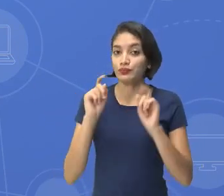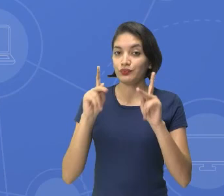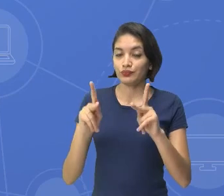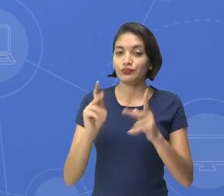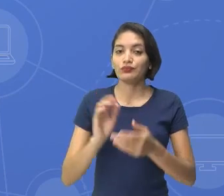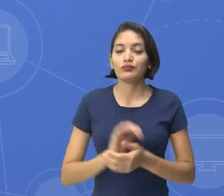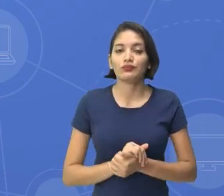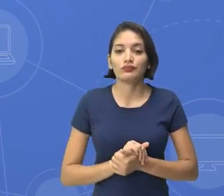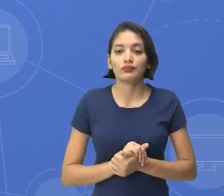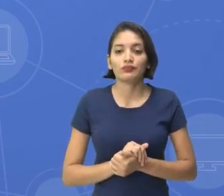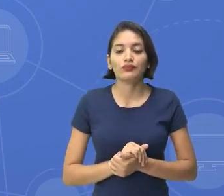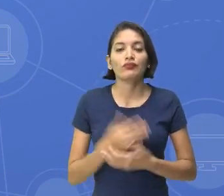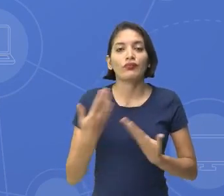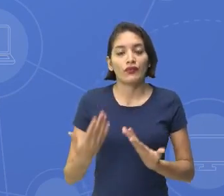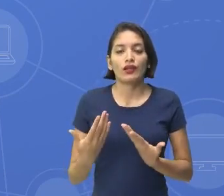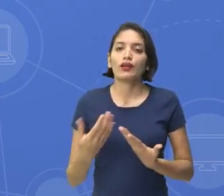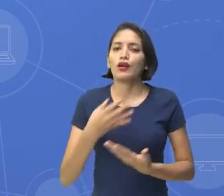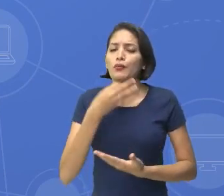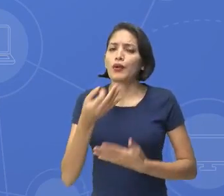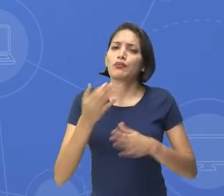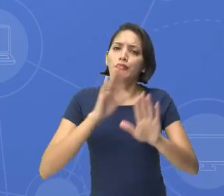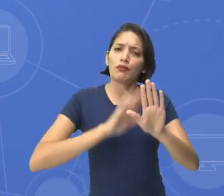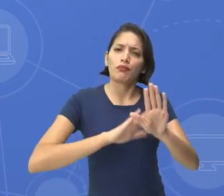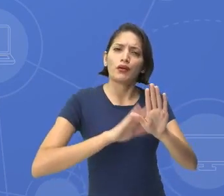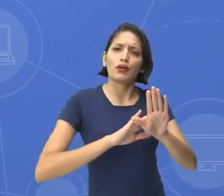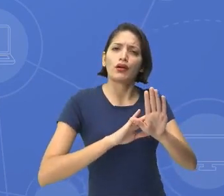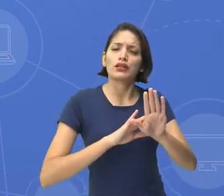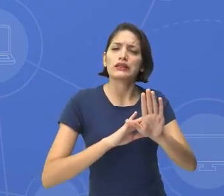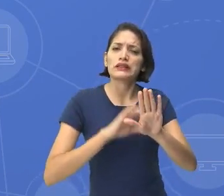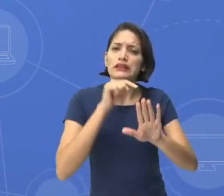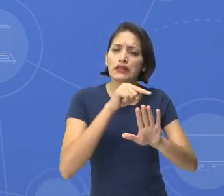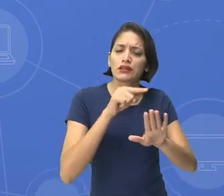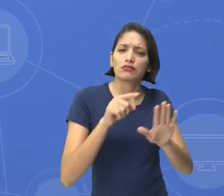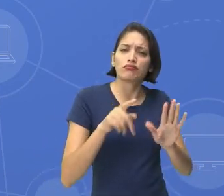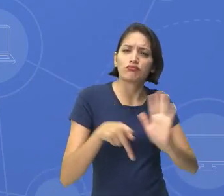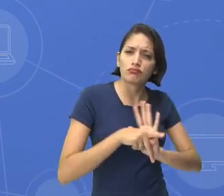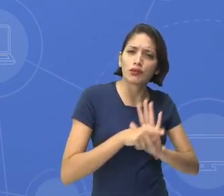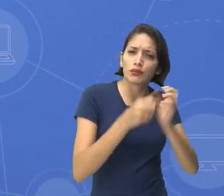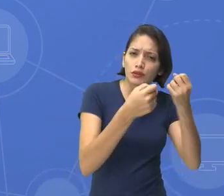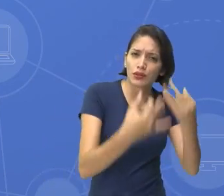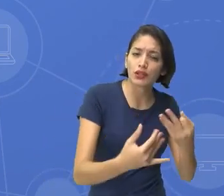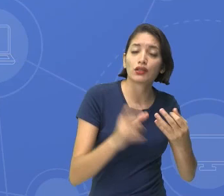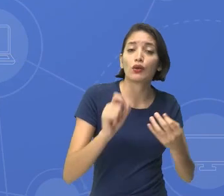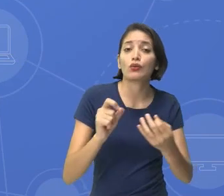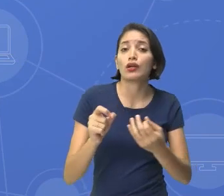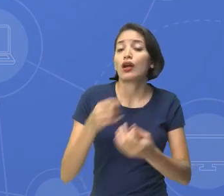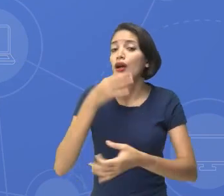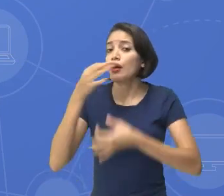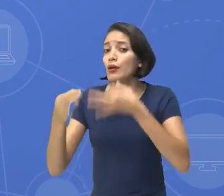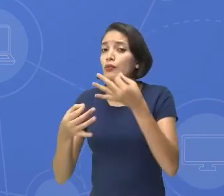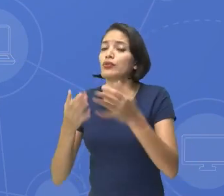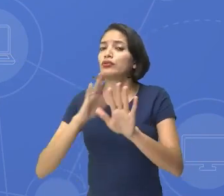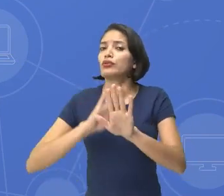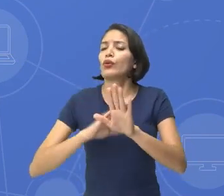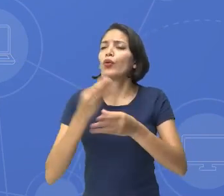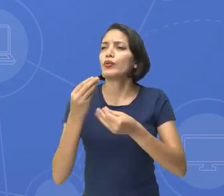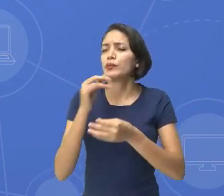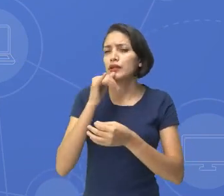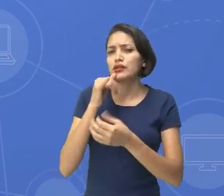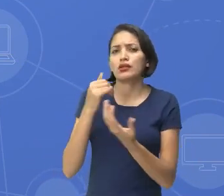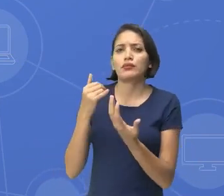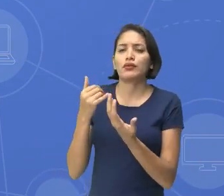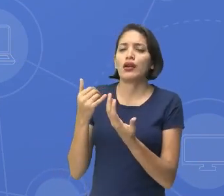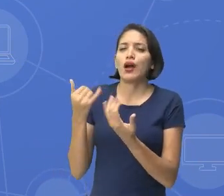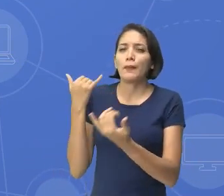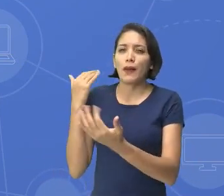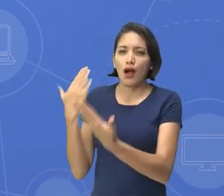Certo? Então, o discurso ideológico, nesse sentido aí, ele é um discurso como se fosse, né, um